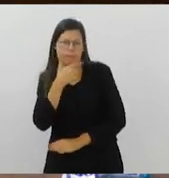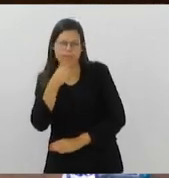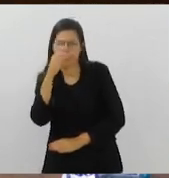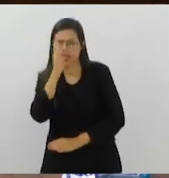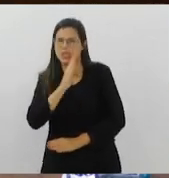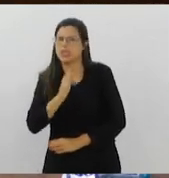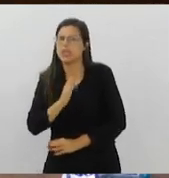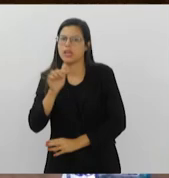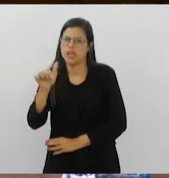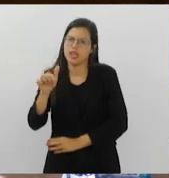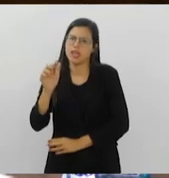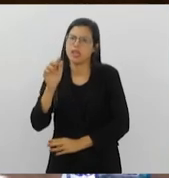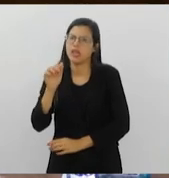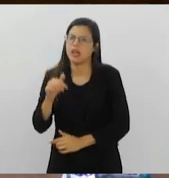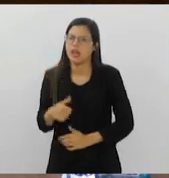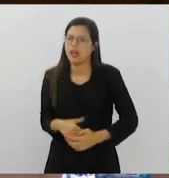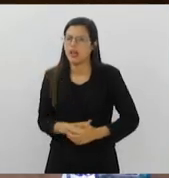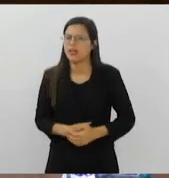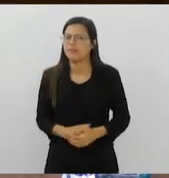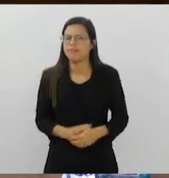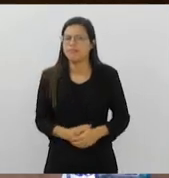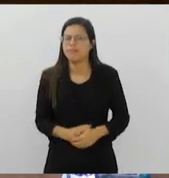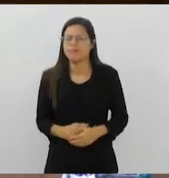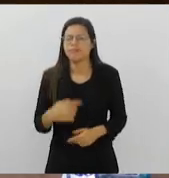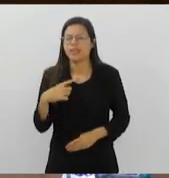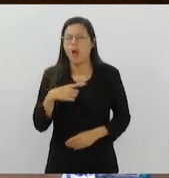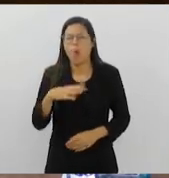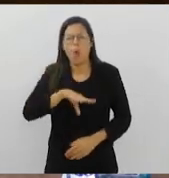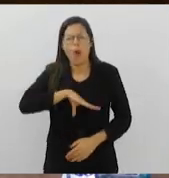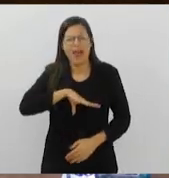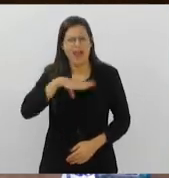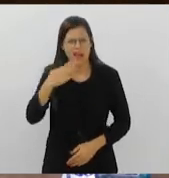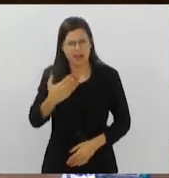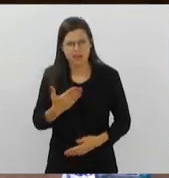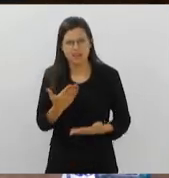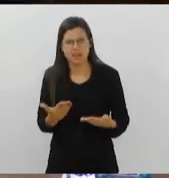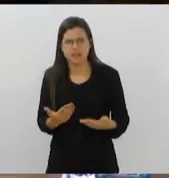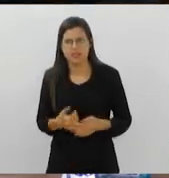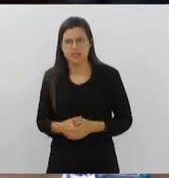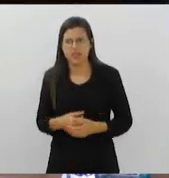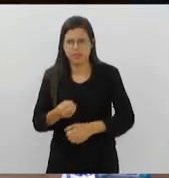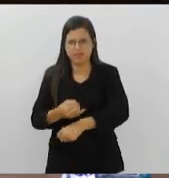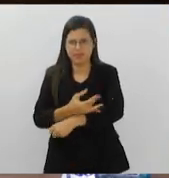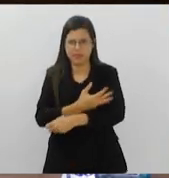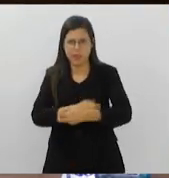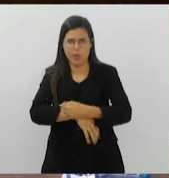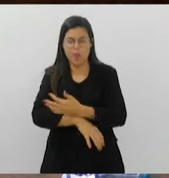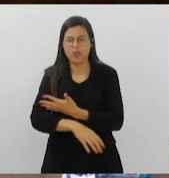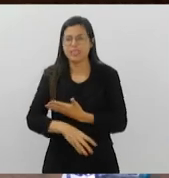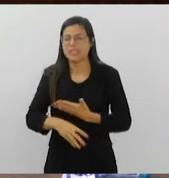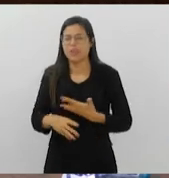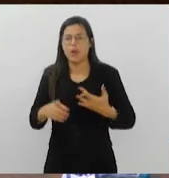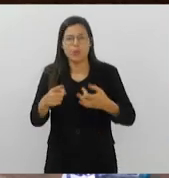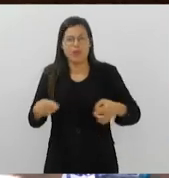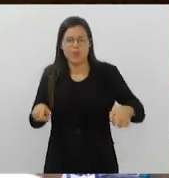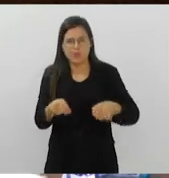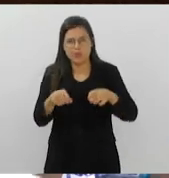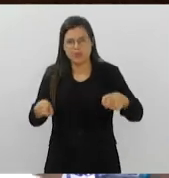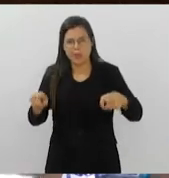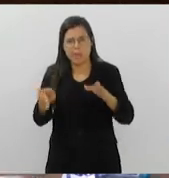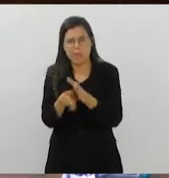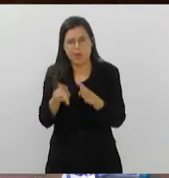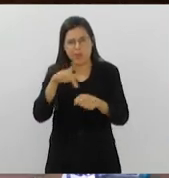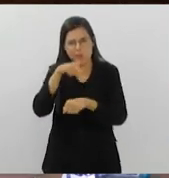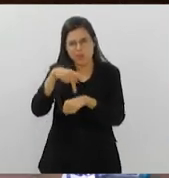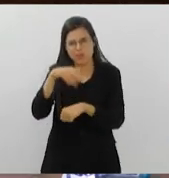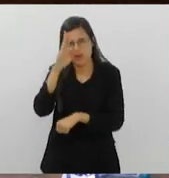brasileira, com aquela coragem, a emoção do hino nacional. Quando a gente